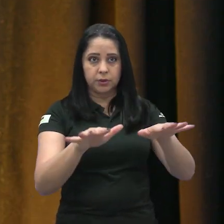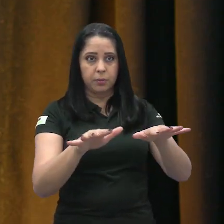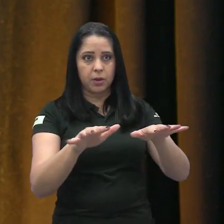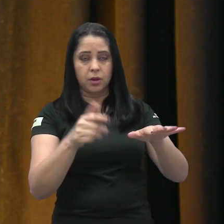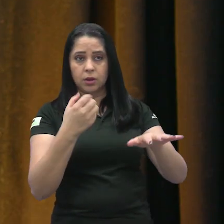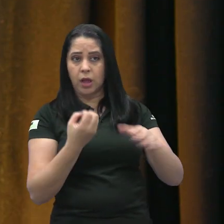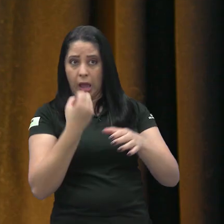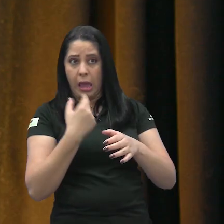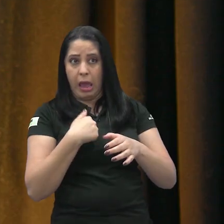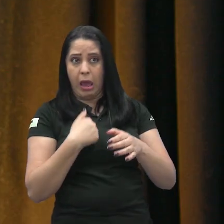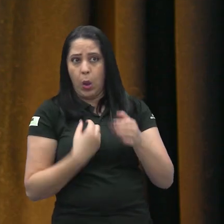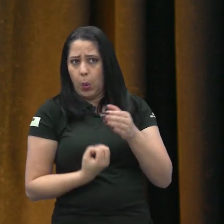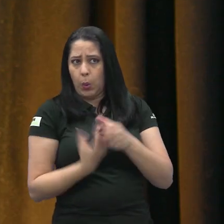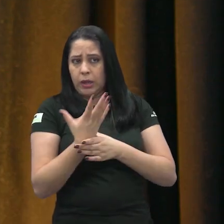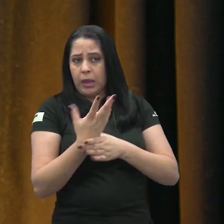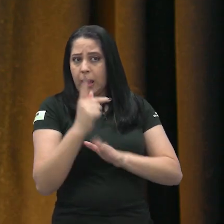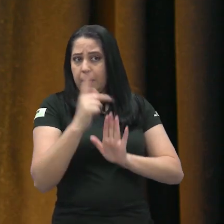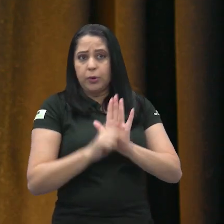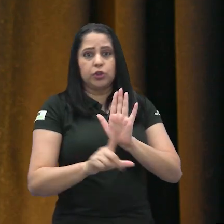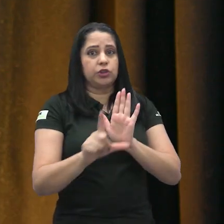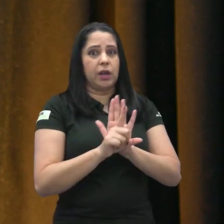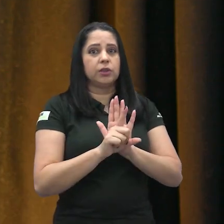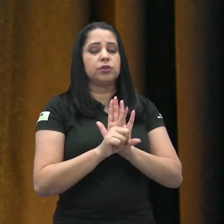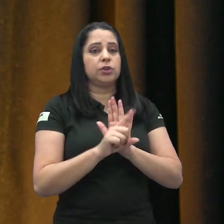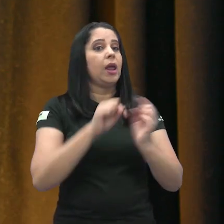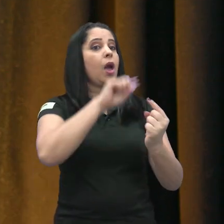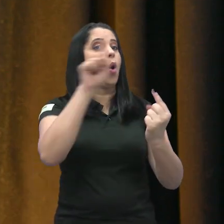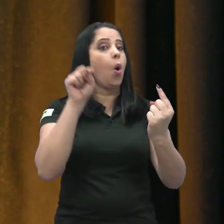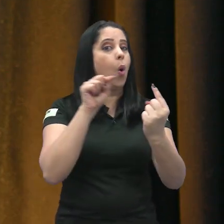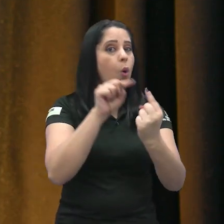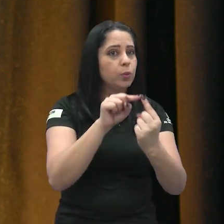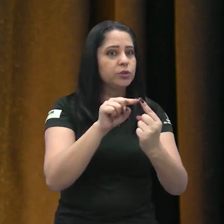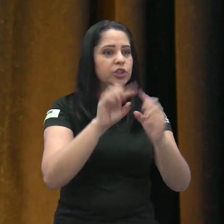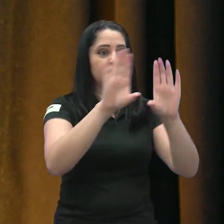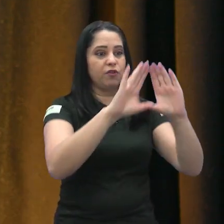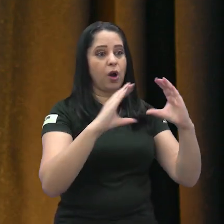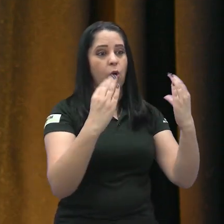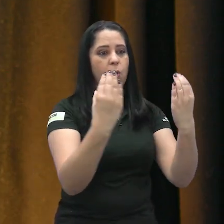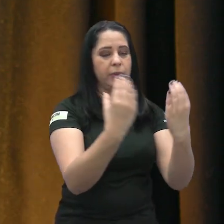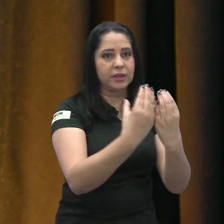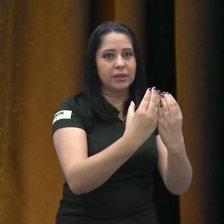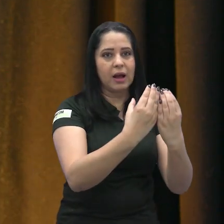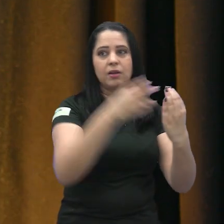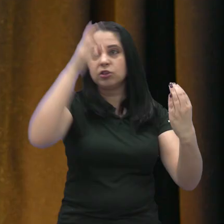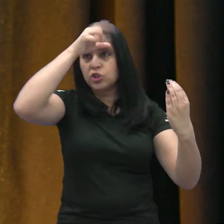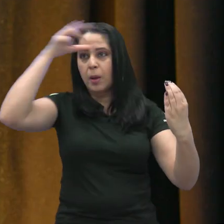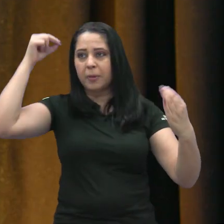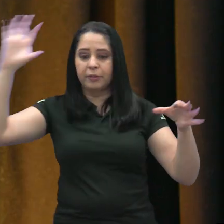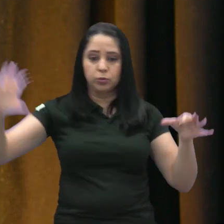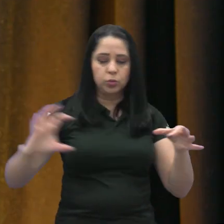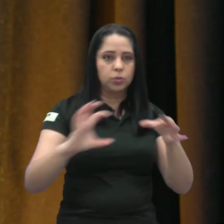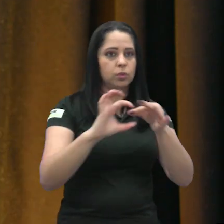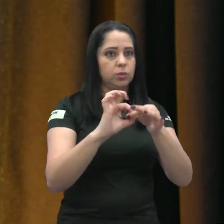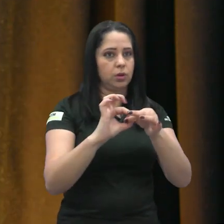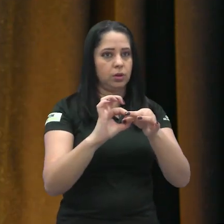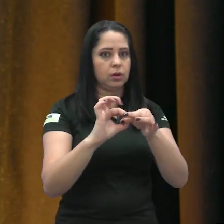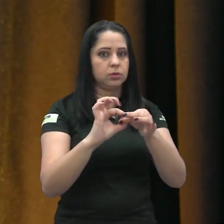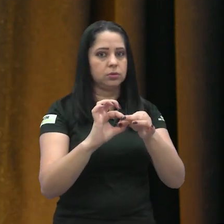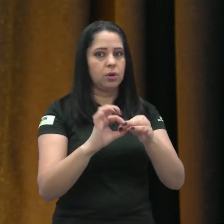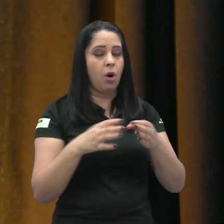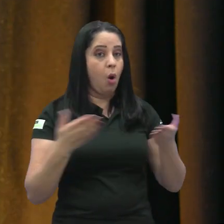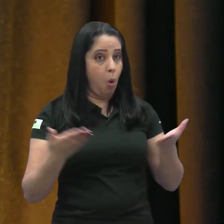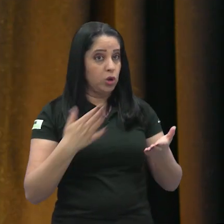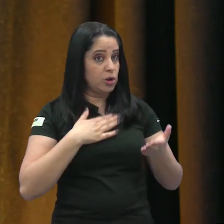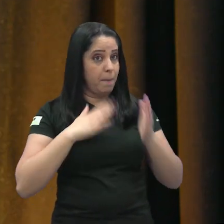fez diversos projetos de leis buscando essa aproximação da comunidade com o poder legislativo,